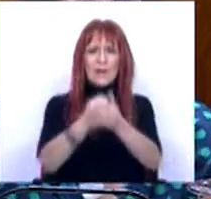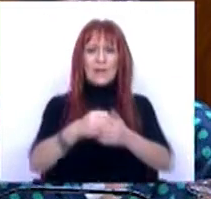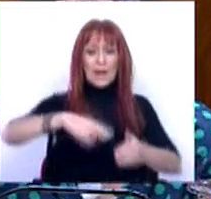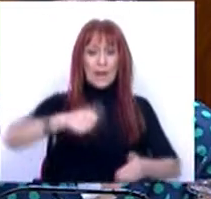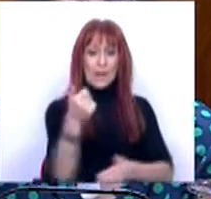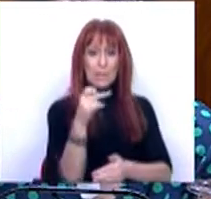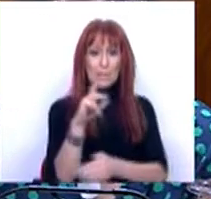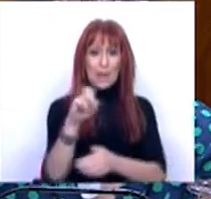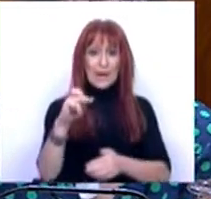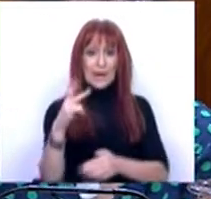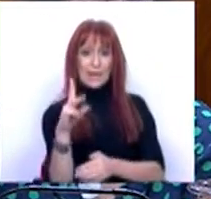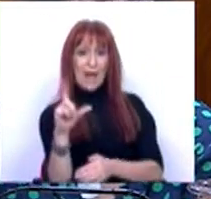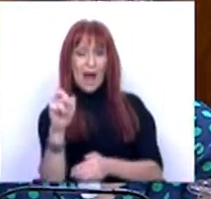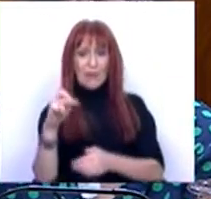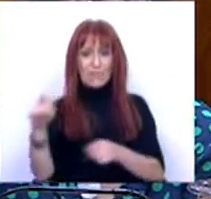d'Alva.